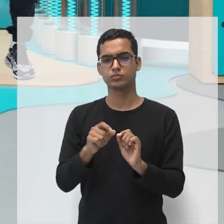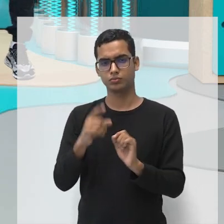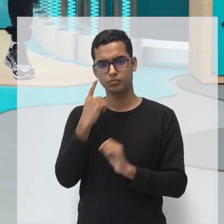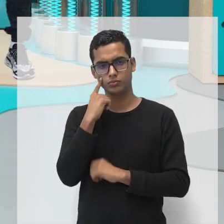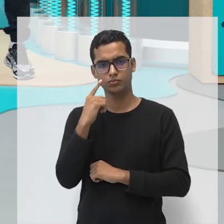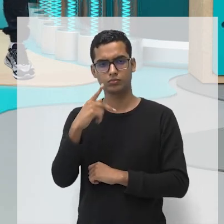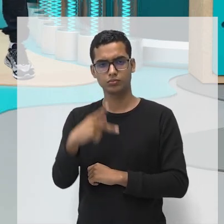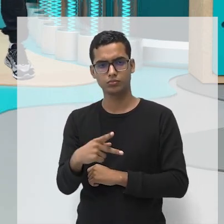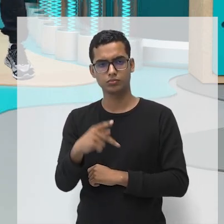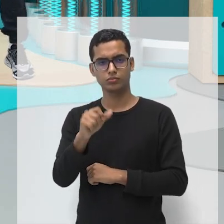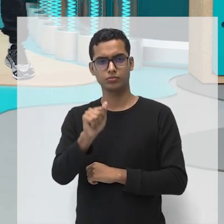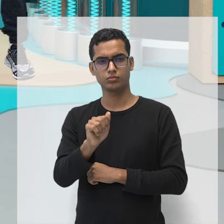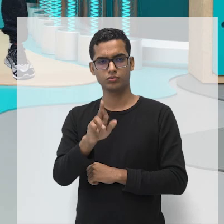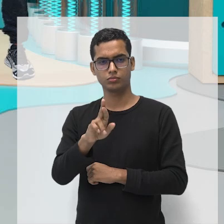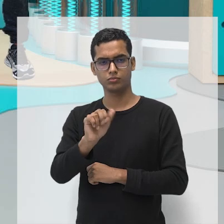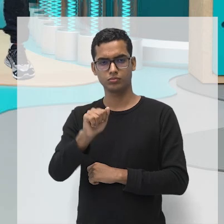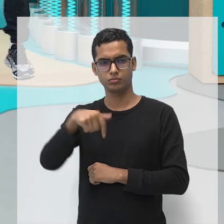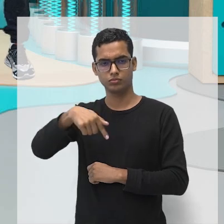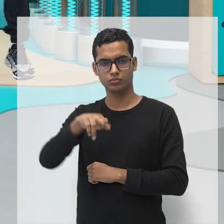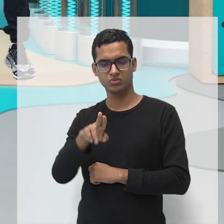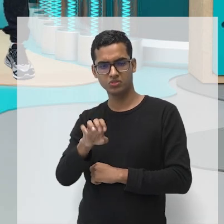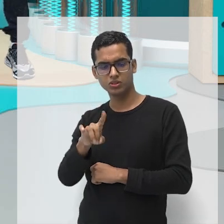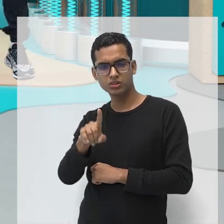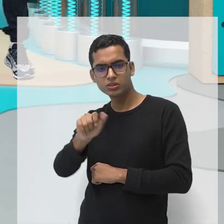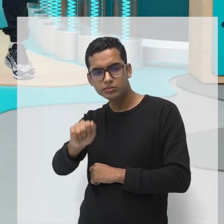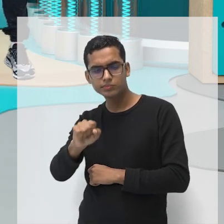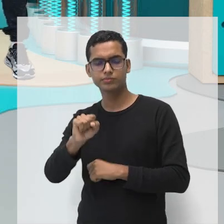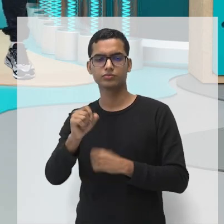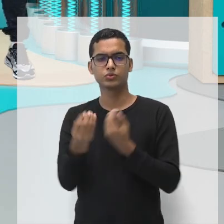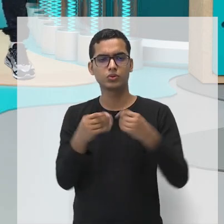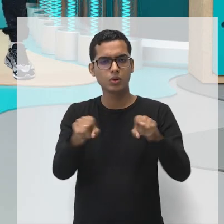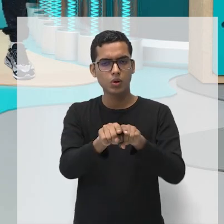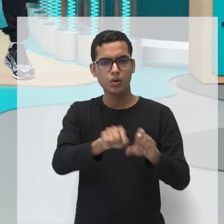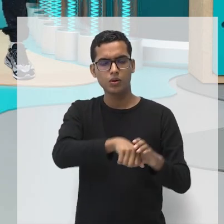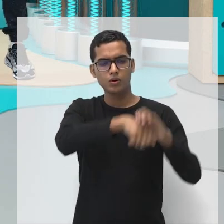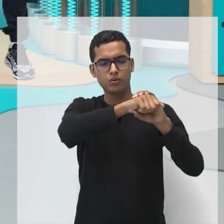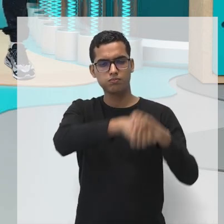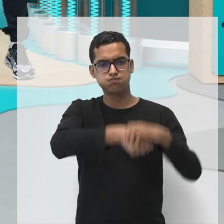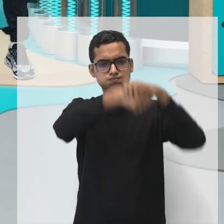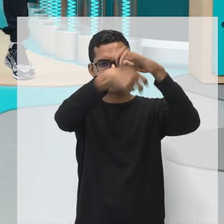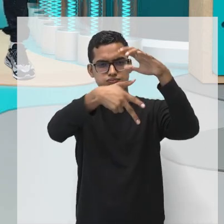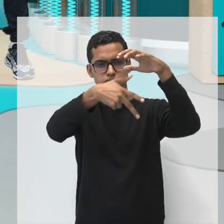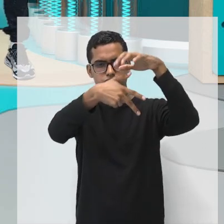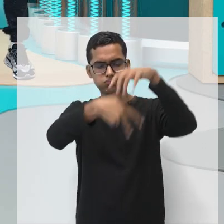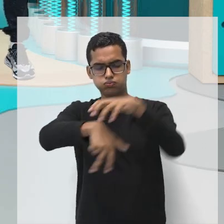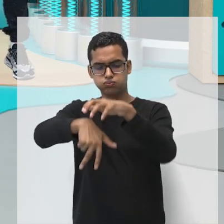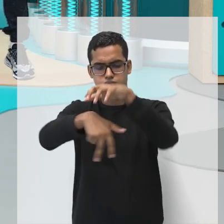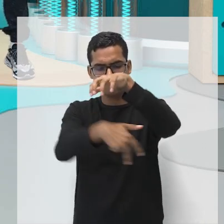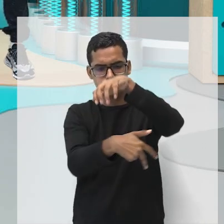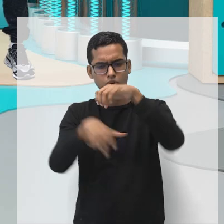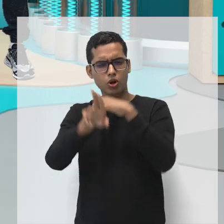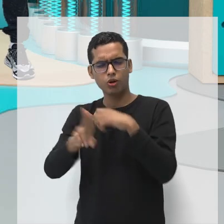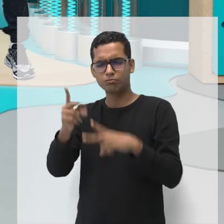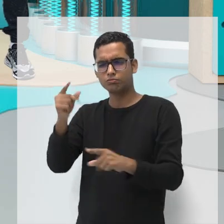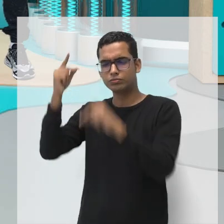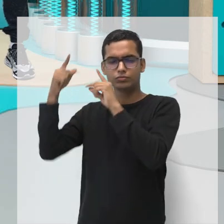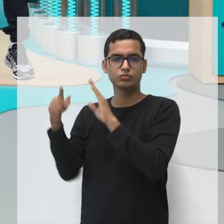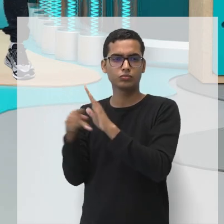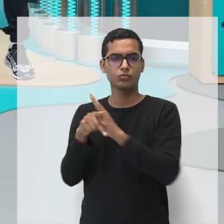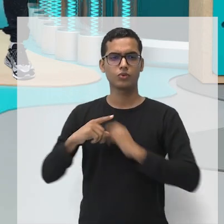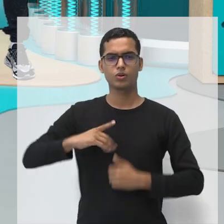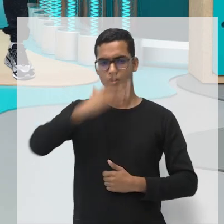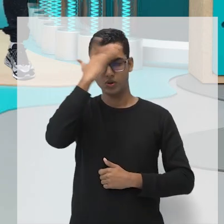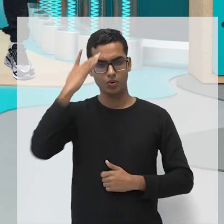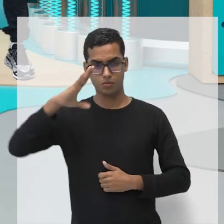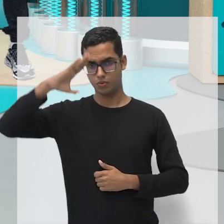há muitos anos. E ele começou a ser utilizado, conforme o texto, pelos militares na época da Primeira e